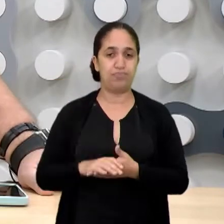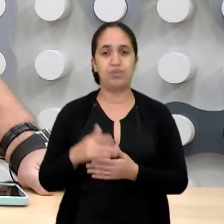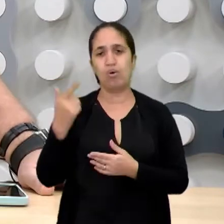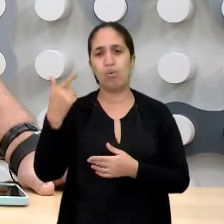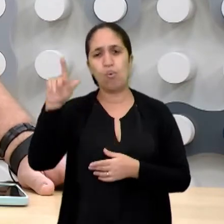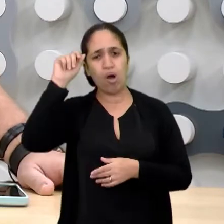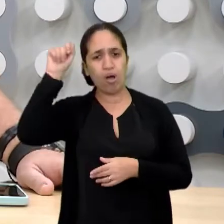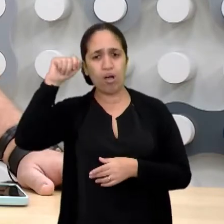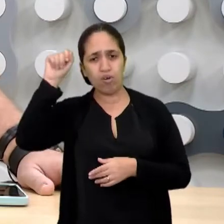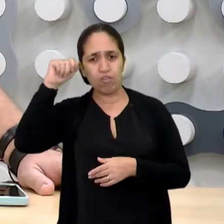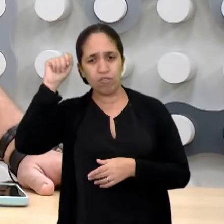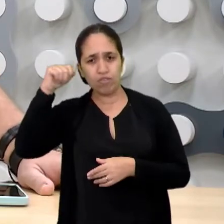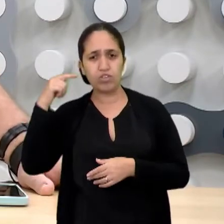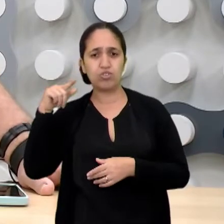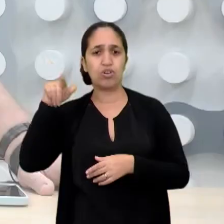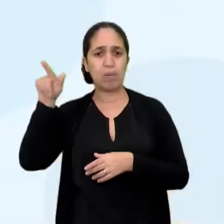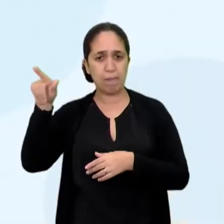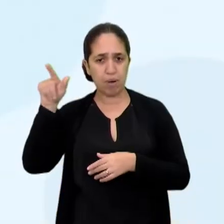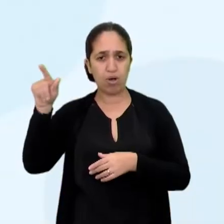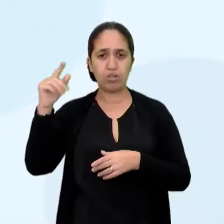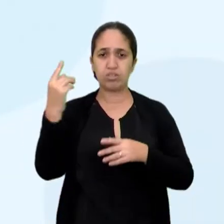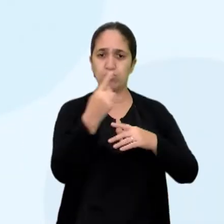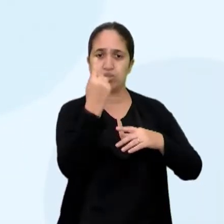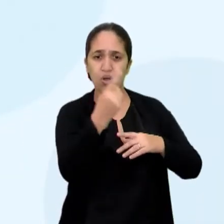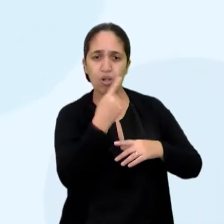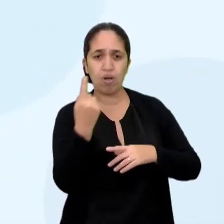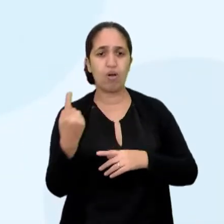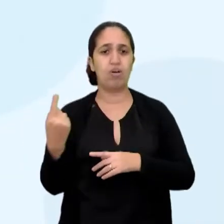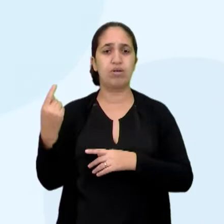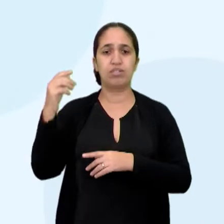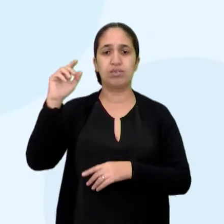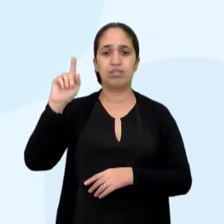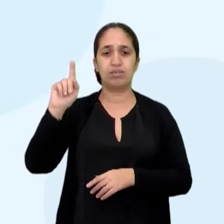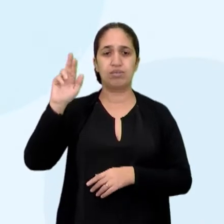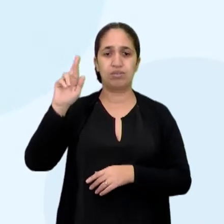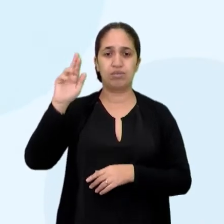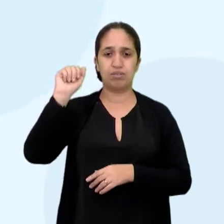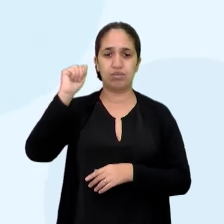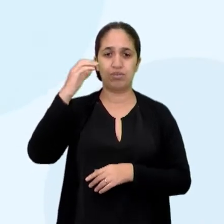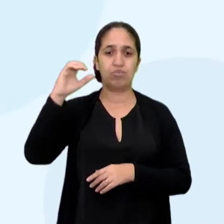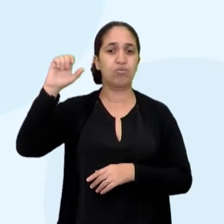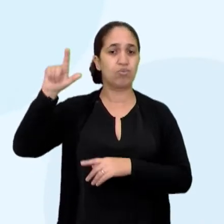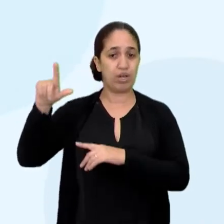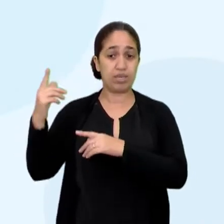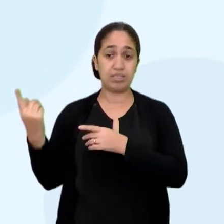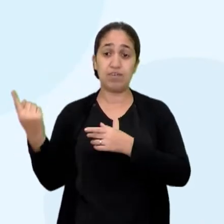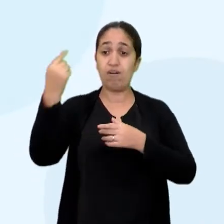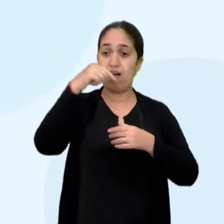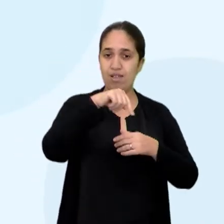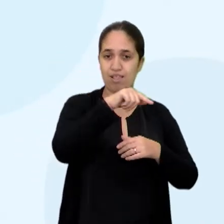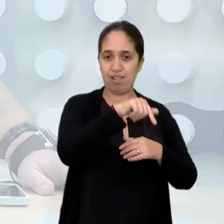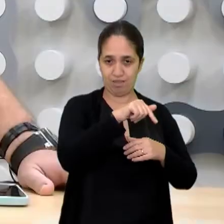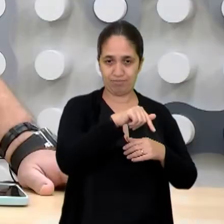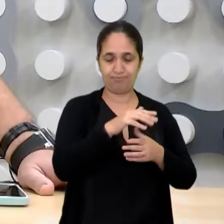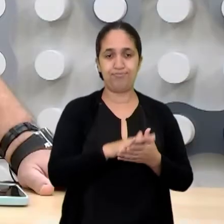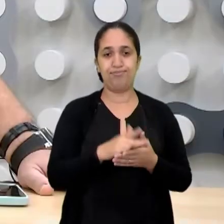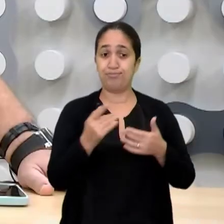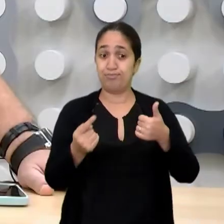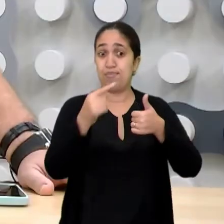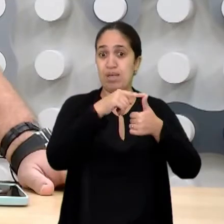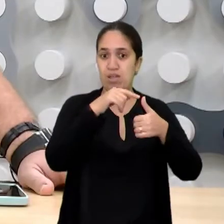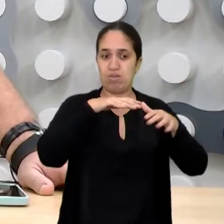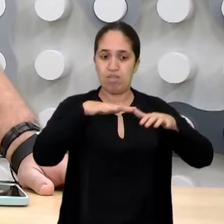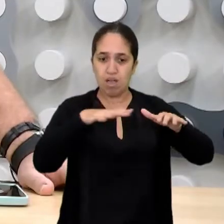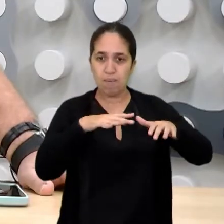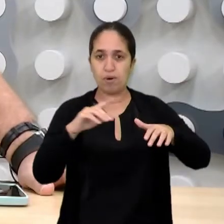que ele mostra aí o ciclone tropical Grace, que segue para o Haiti após o terremoto. Então, já além de ter o terremoto, ainda